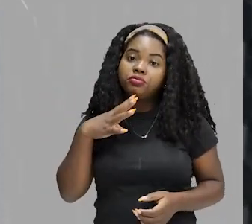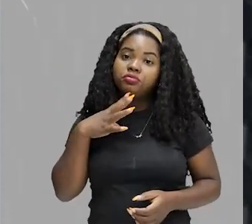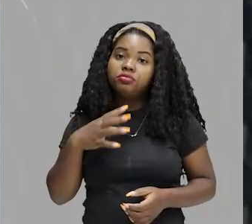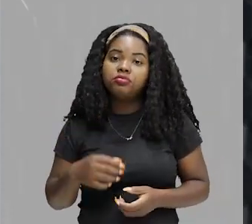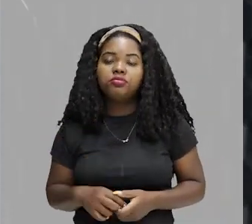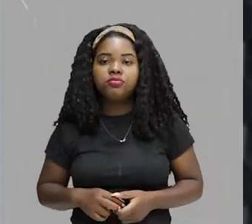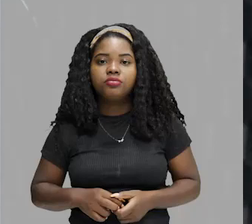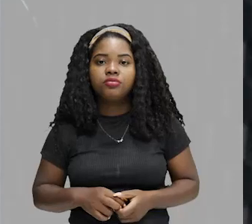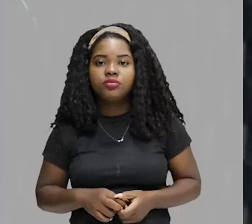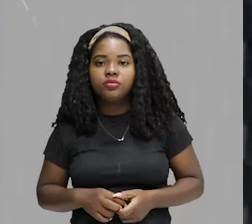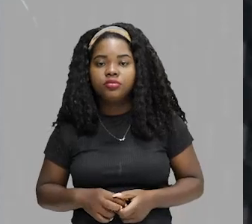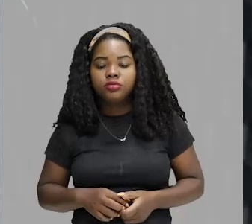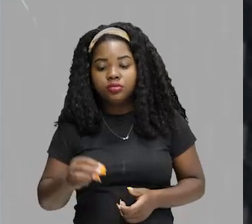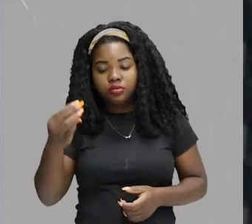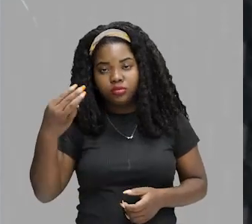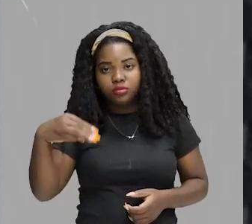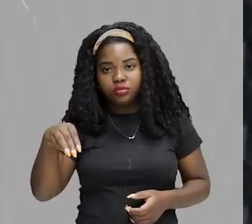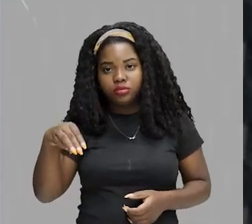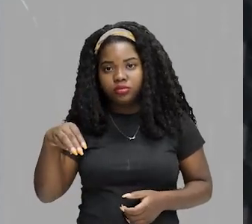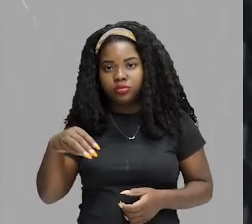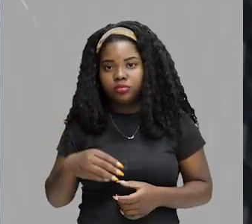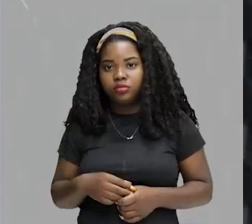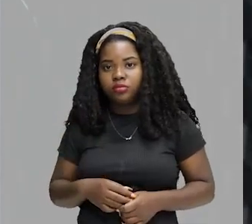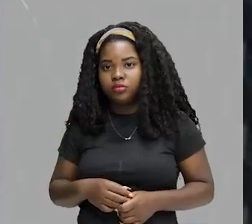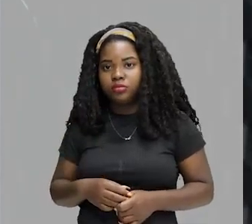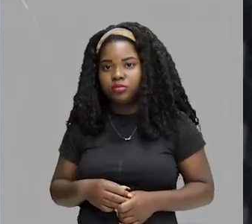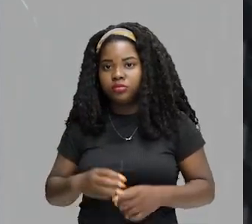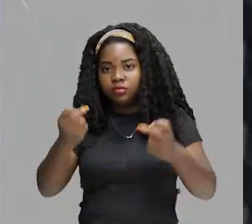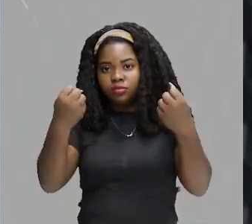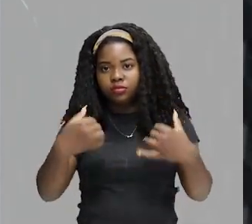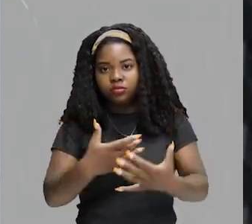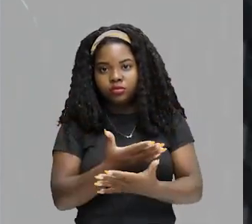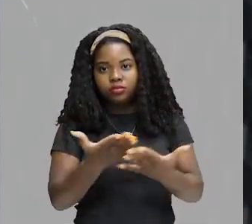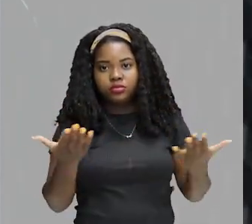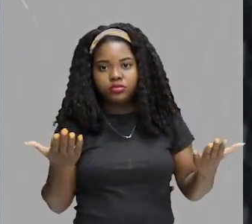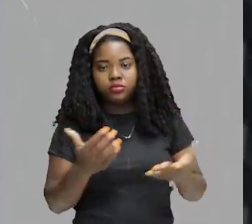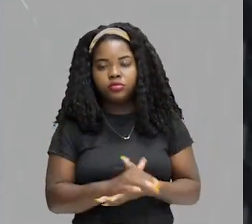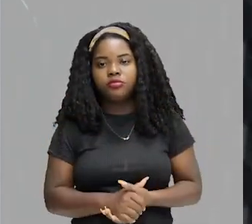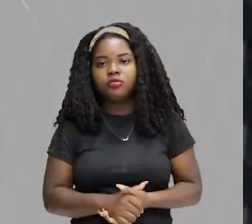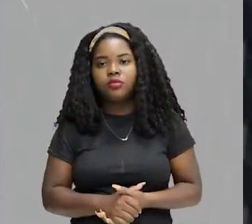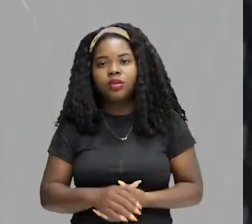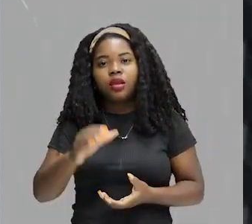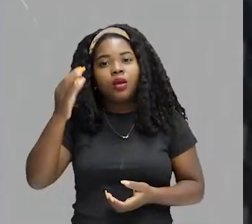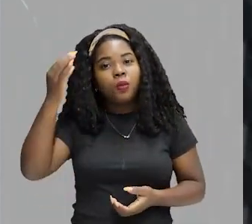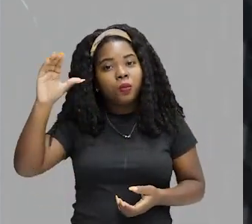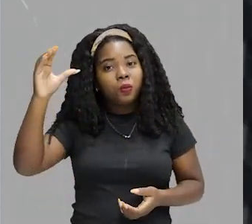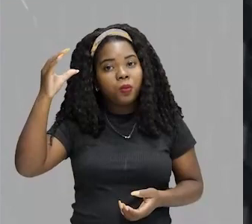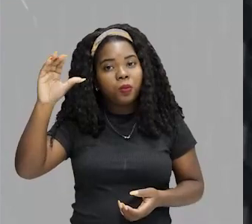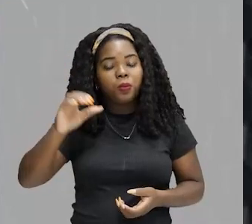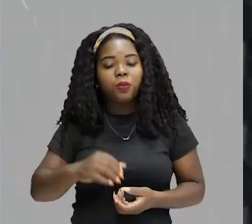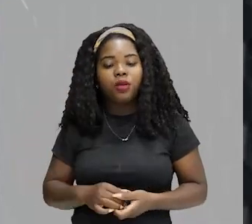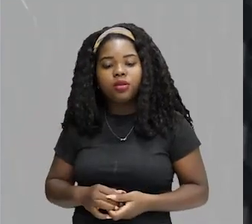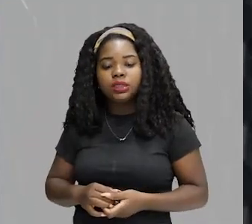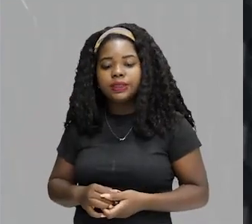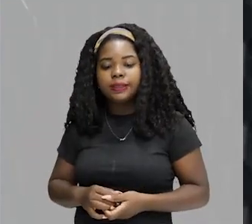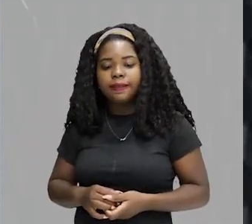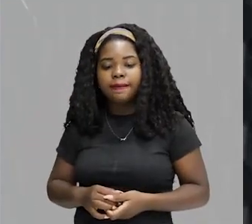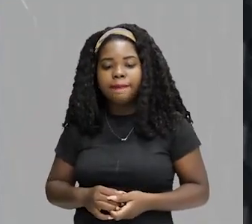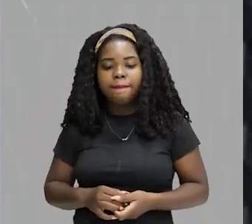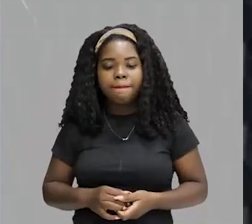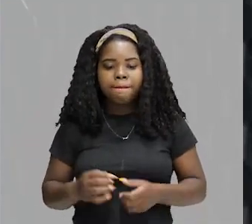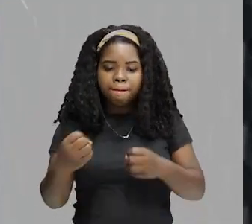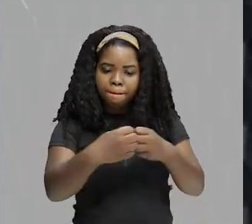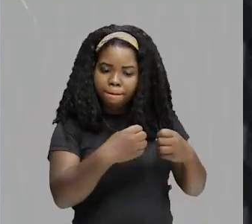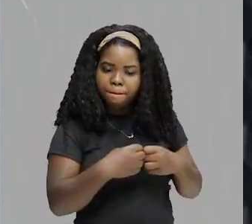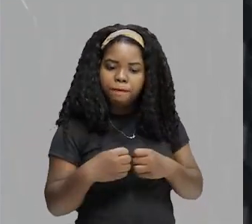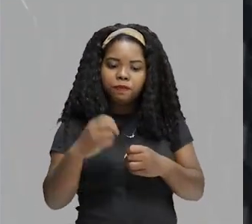conhecemos. Ela é do Maranhão. Tá aí, como eu falei para vocês ainda há pouco, a questão cultural. Então, lá próximo da casa de Ana